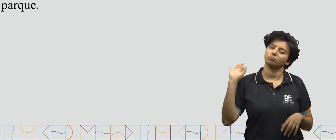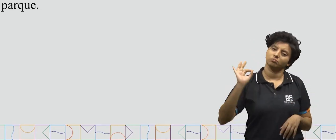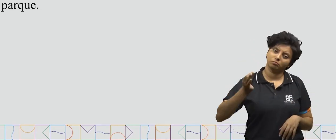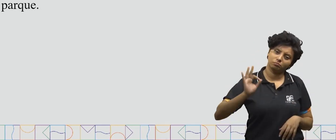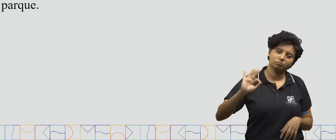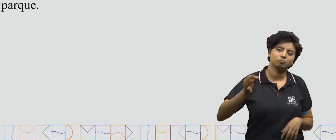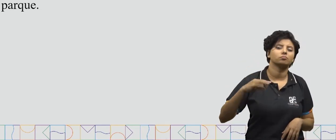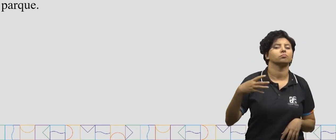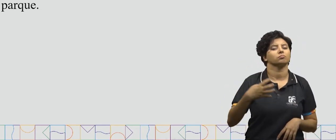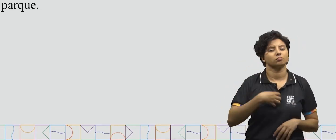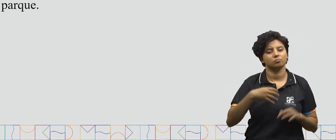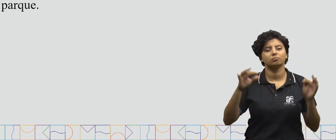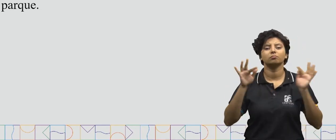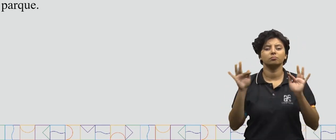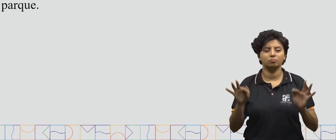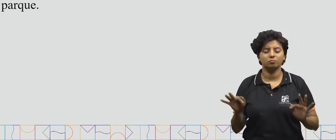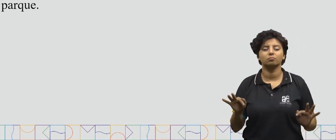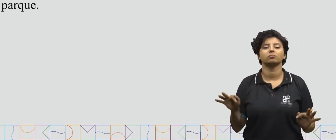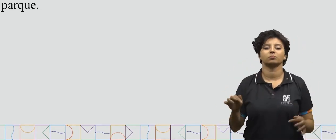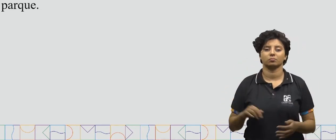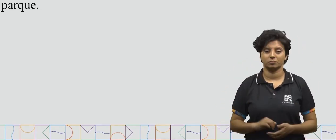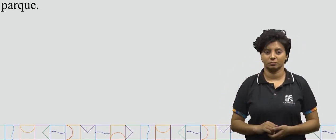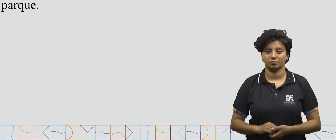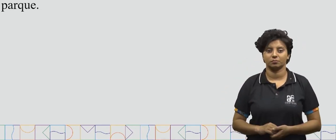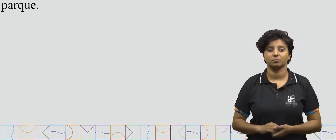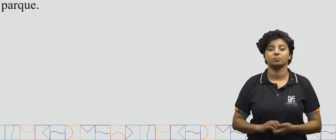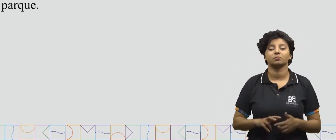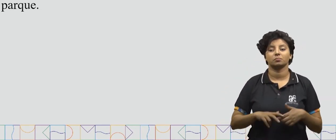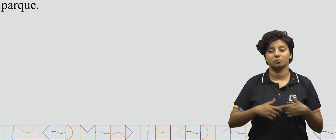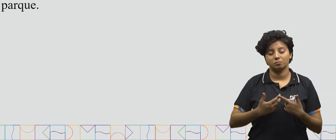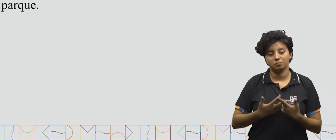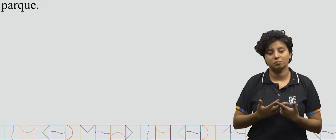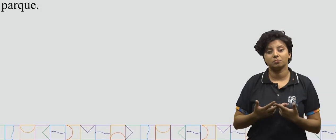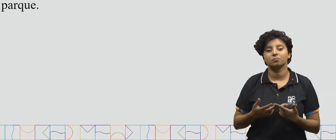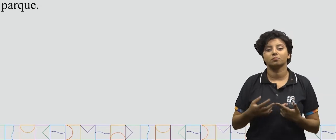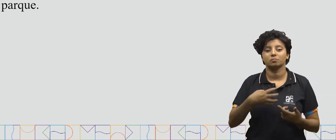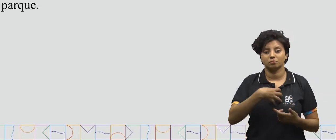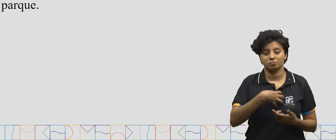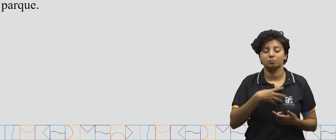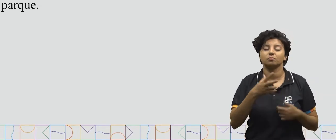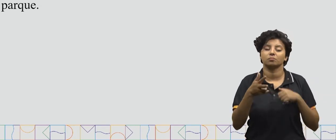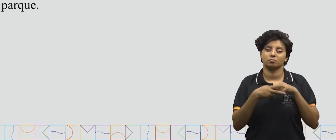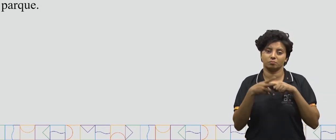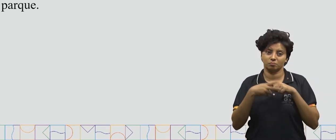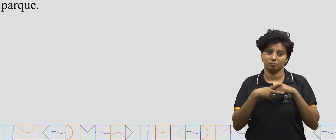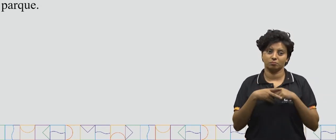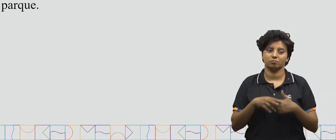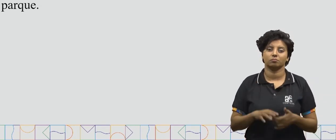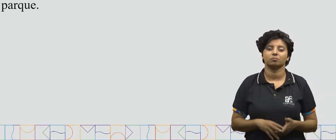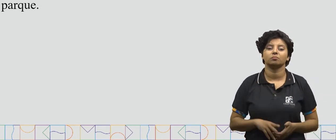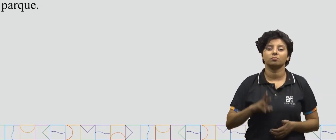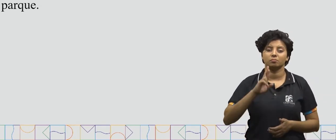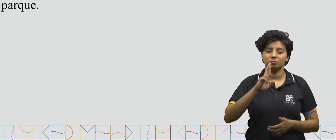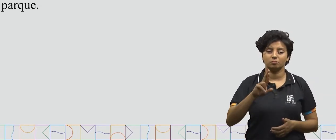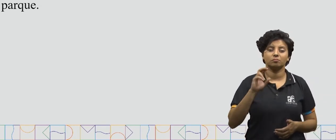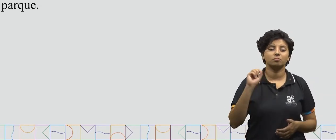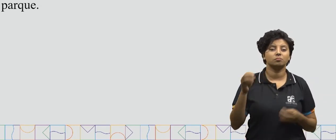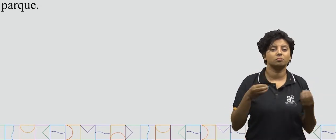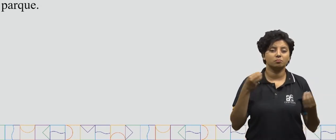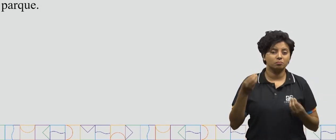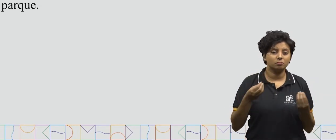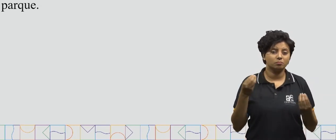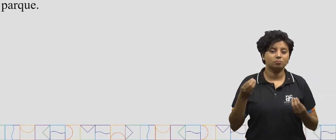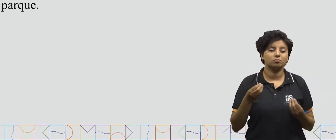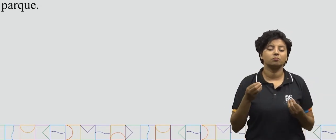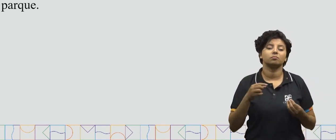isso mesmo. Estar feliz é um estado. Portanto, estar é um verbo. Nossa resposta ficará,